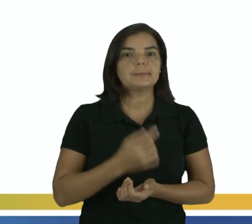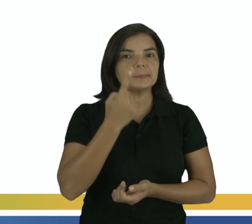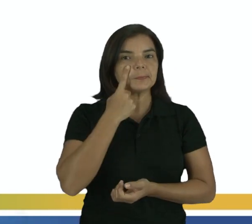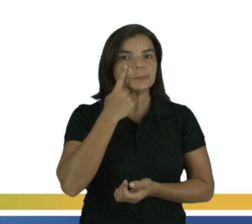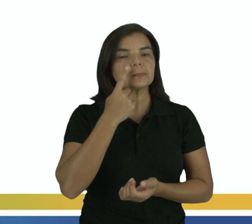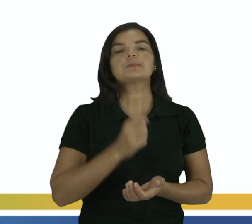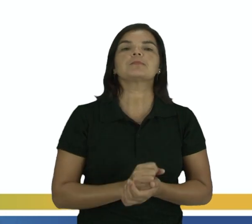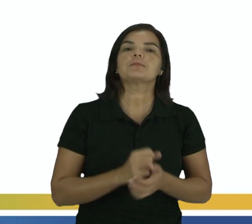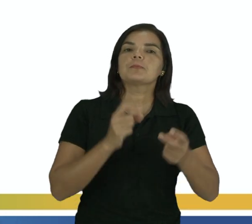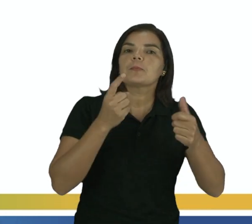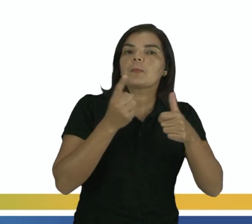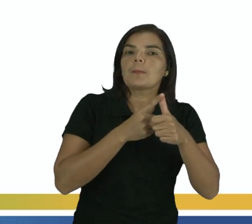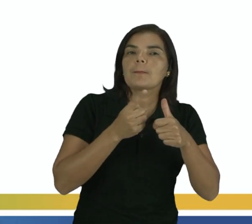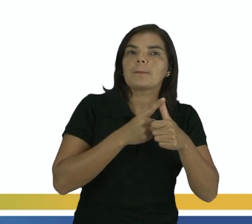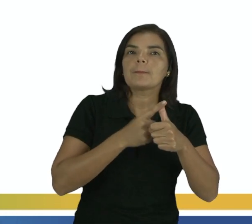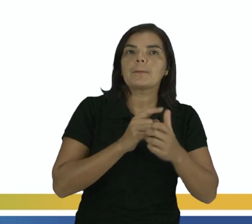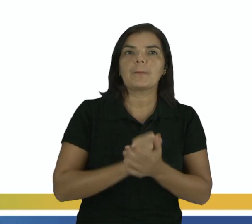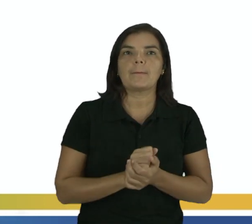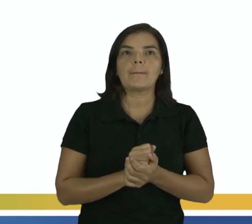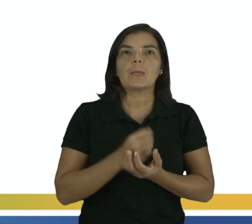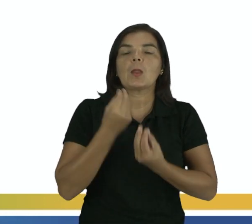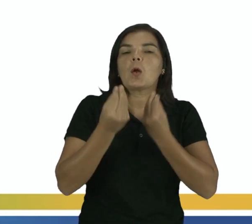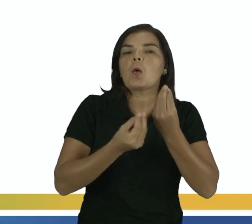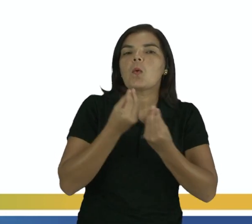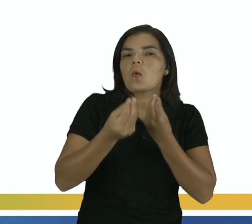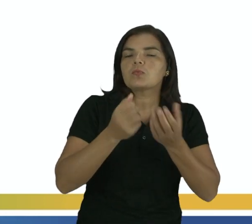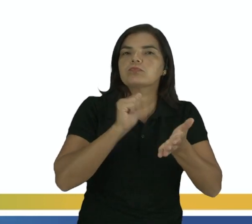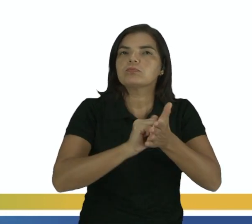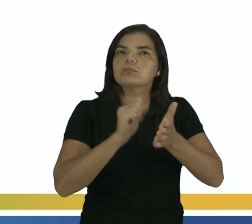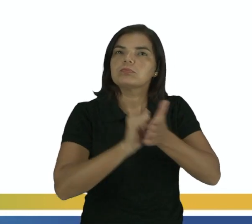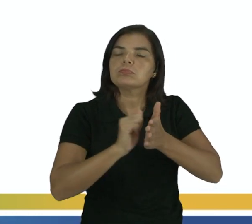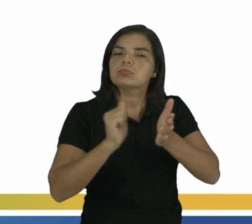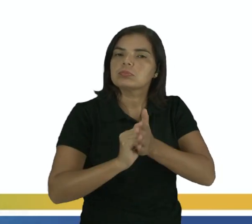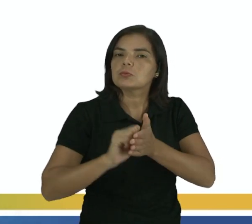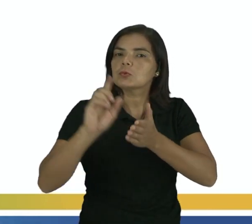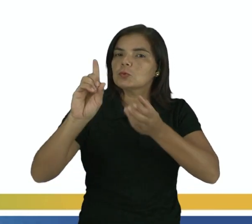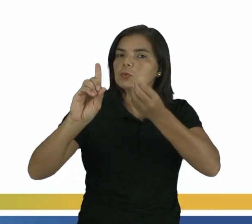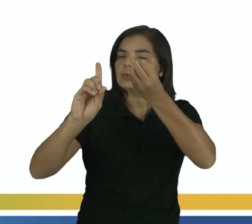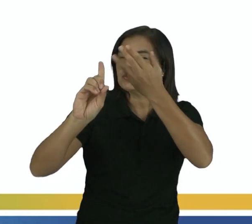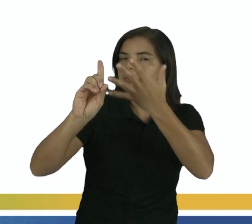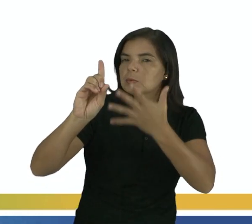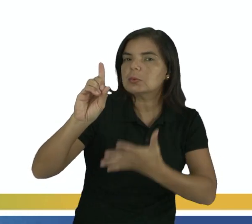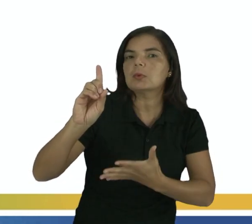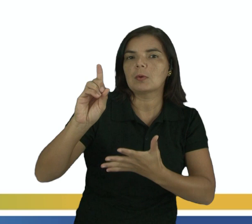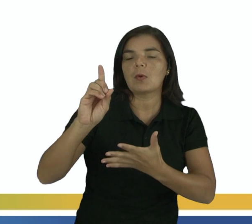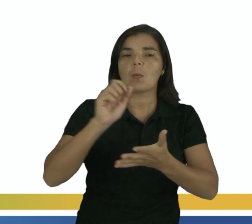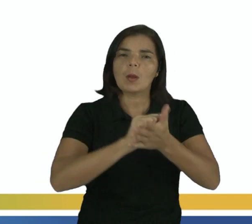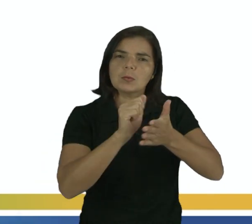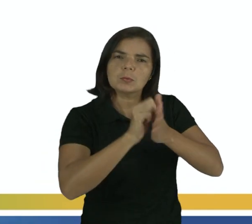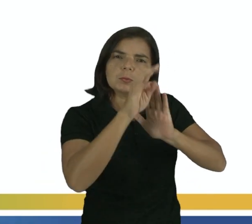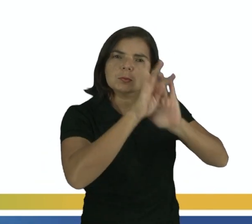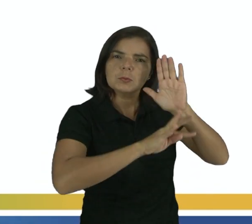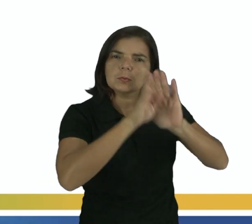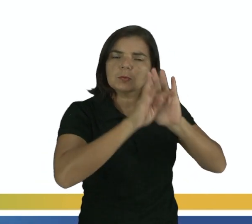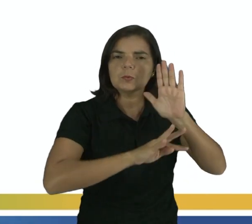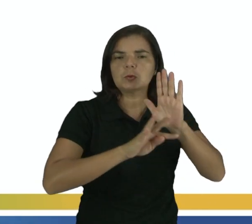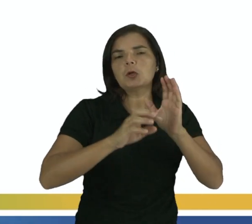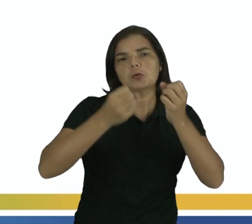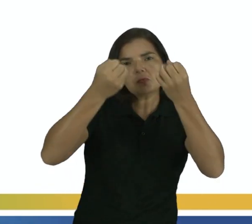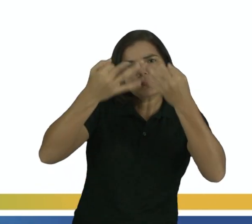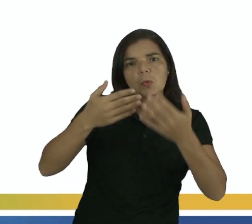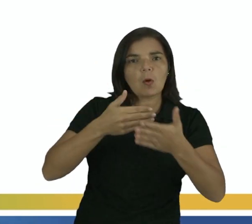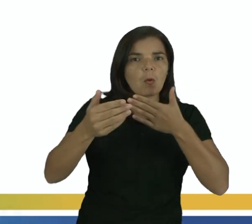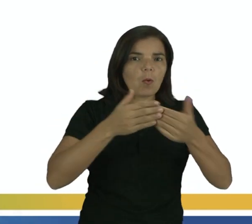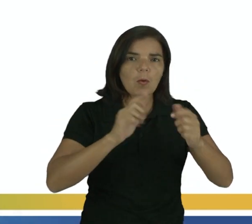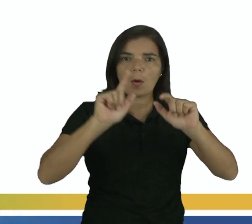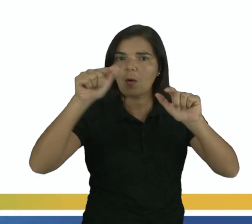então. Primeiro passo, as condições de produção no gênero relato pessoal. Ao escrever um texto, seja um relato pessoal ou qualquer